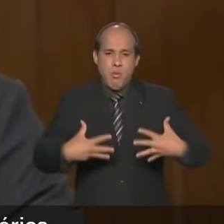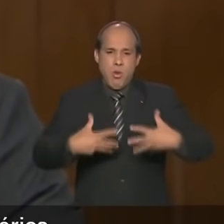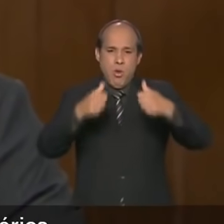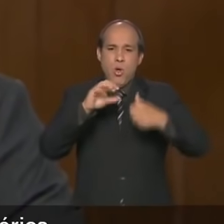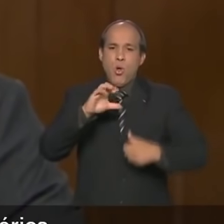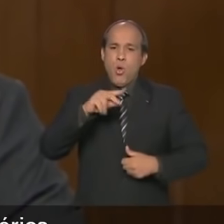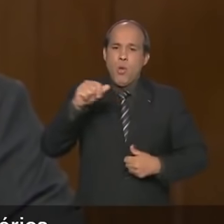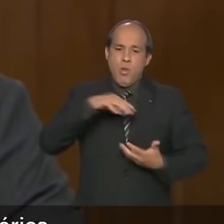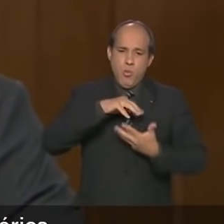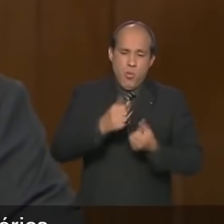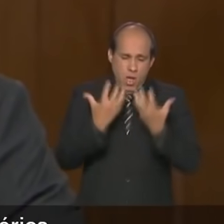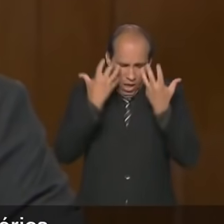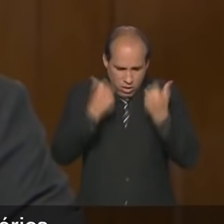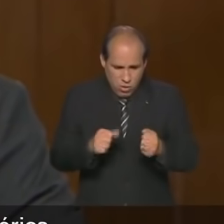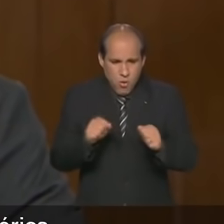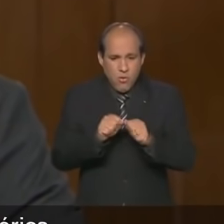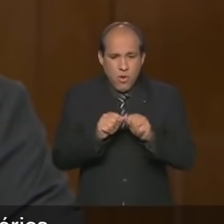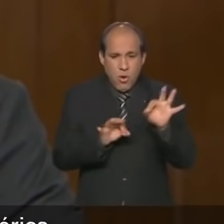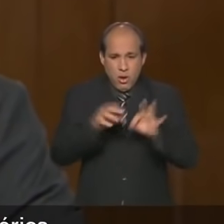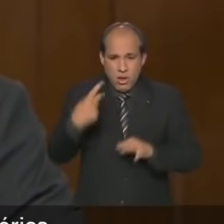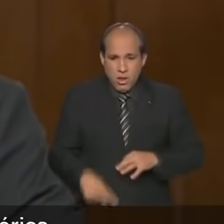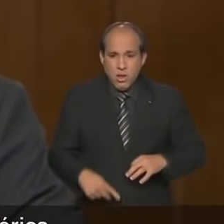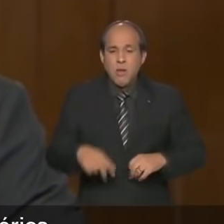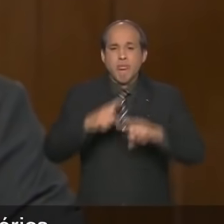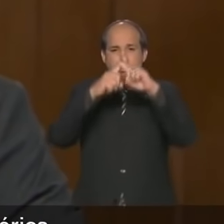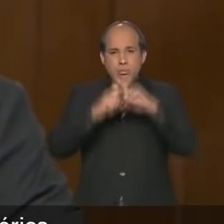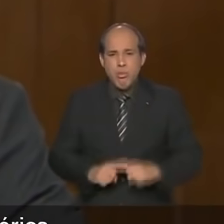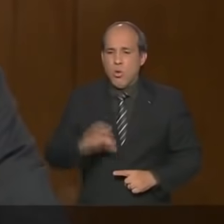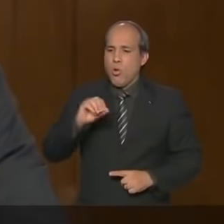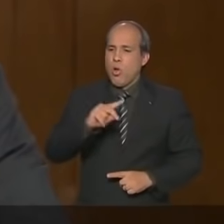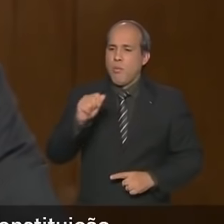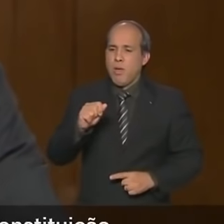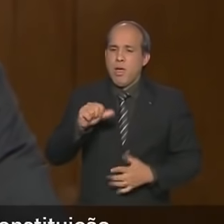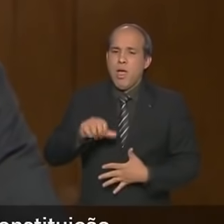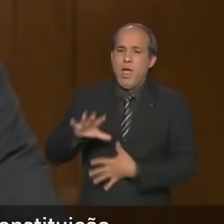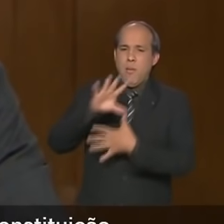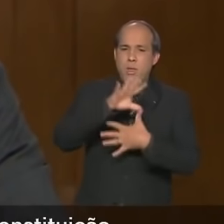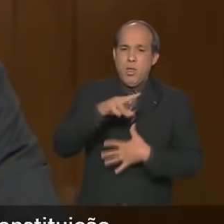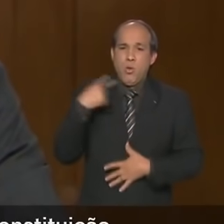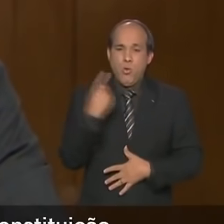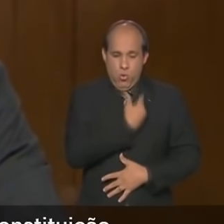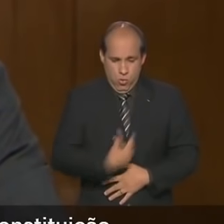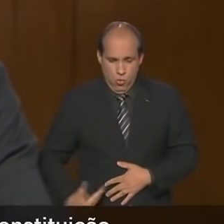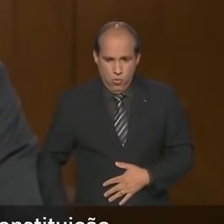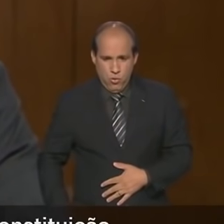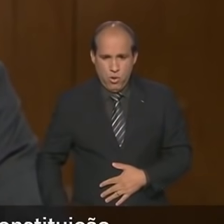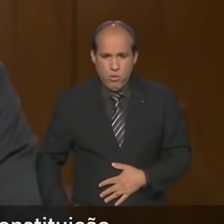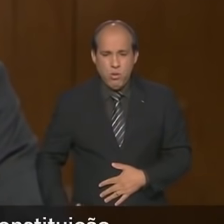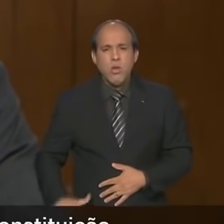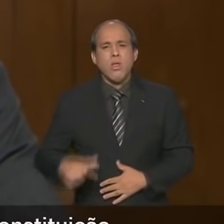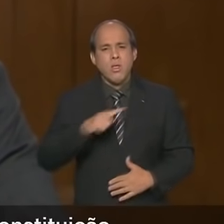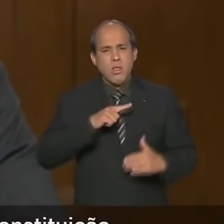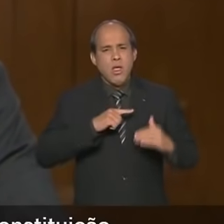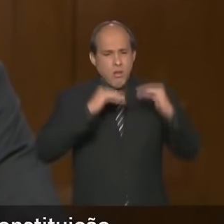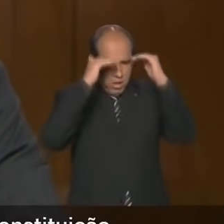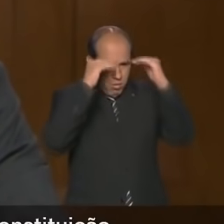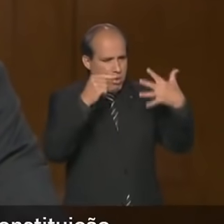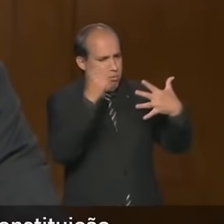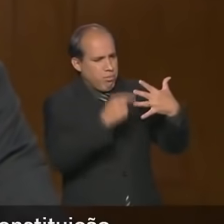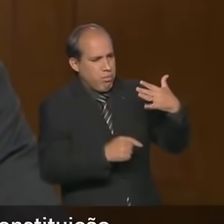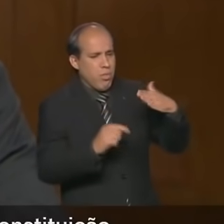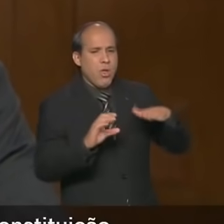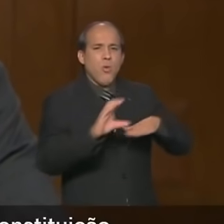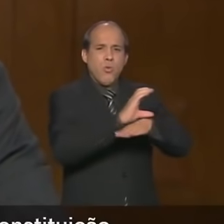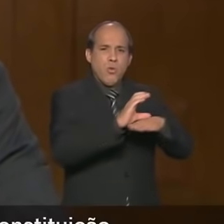Mundo aceitamos a realização no Brasil da Copa América o nosso governo joga dentro das